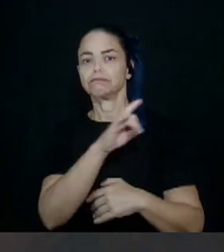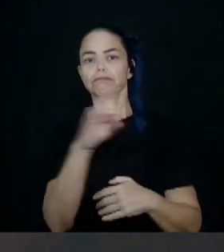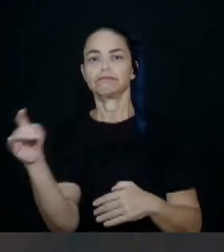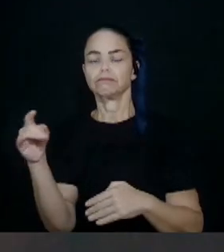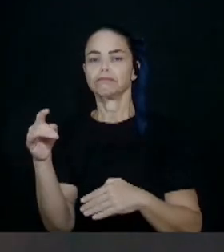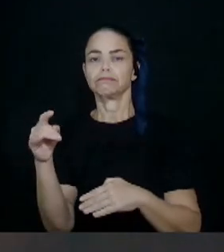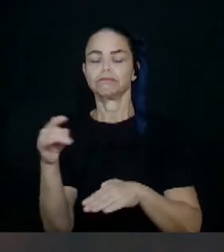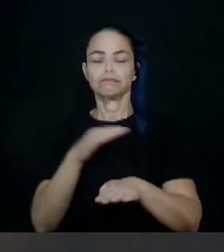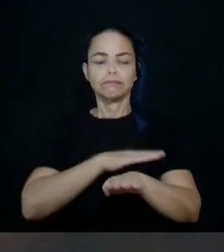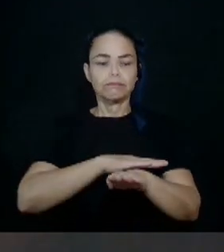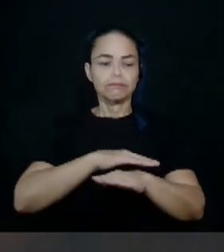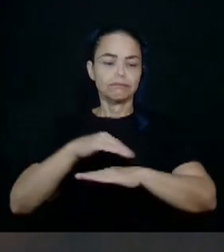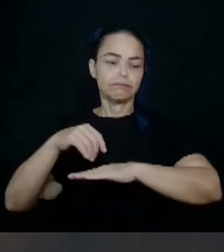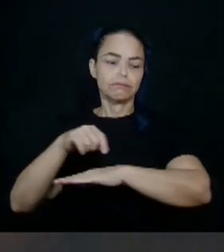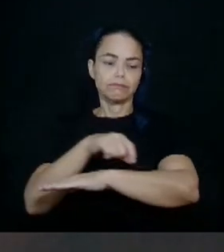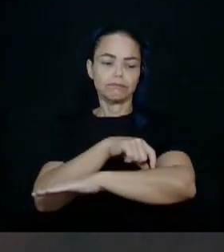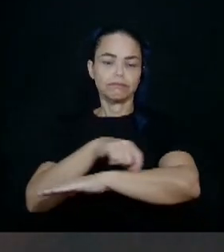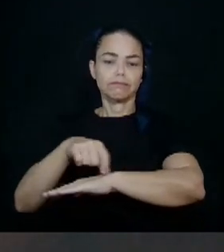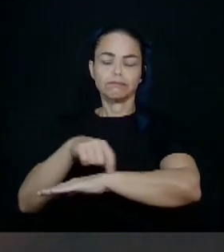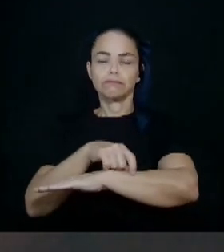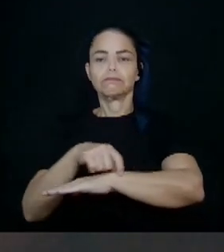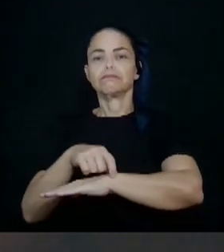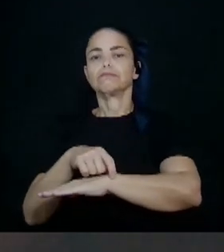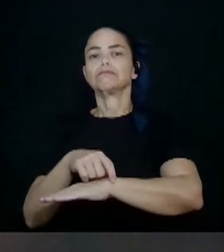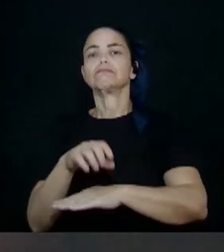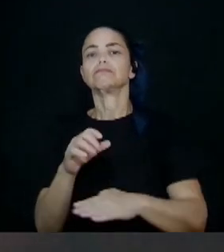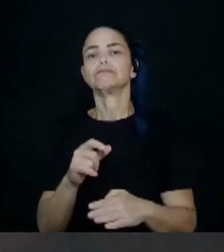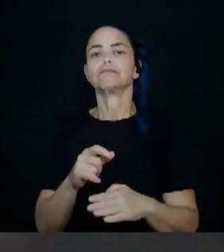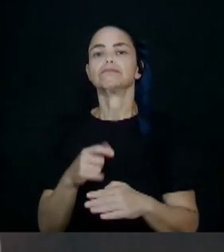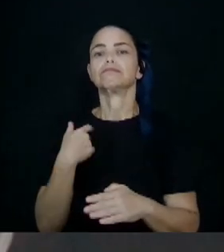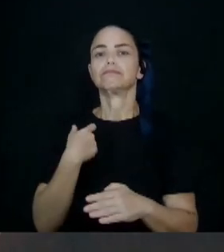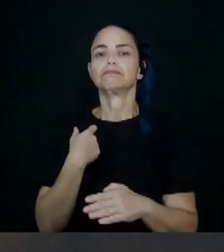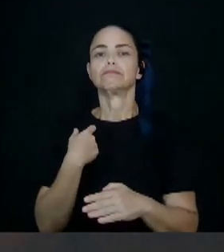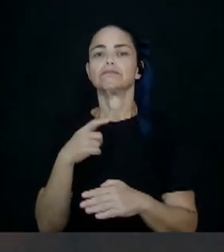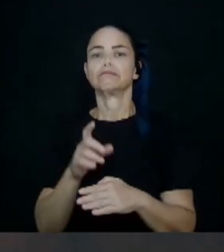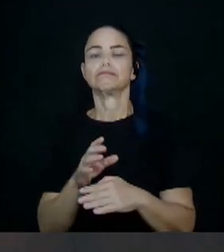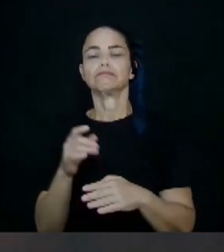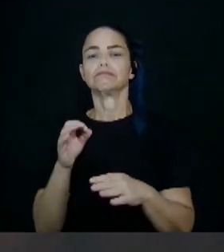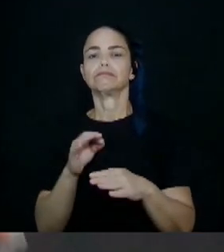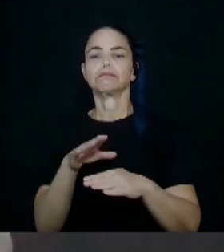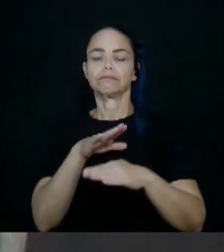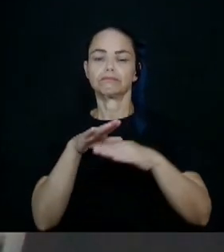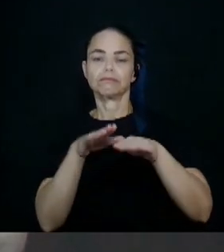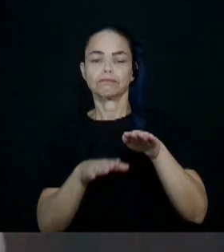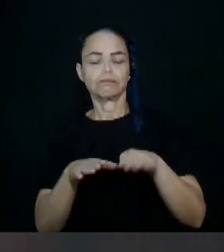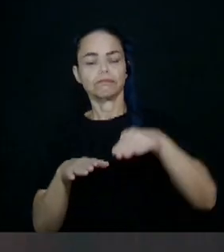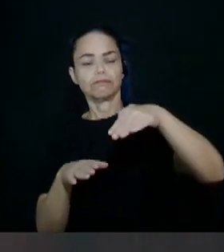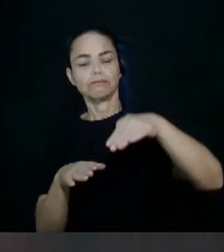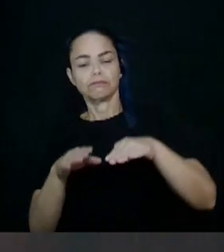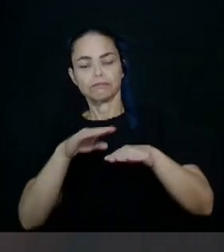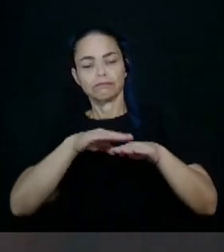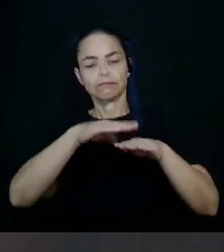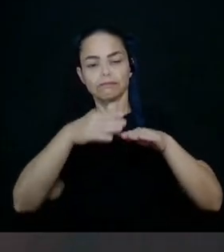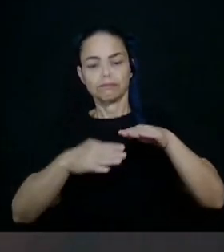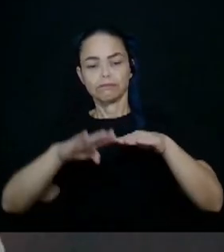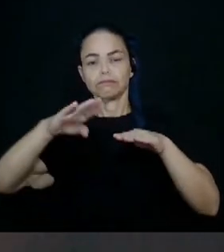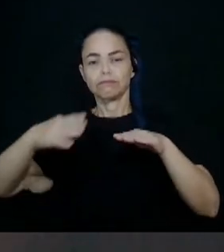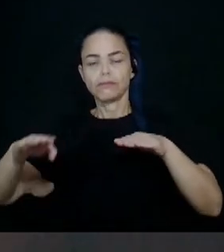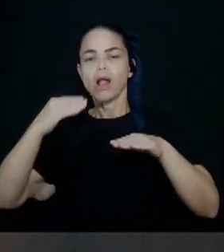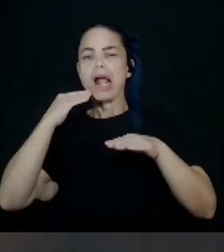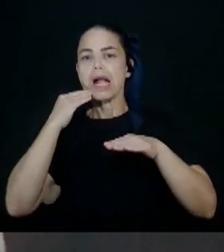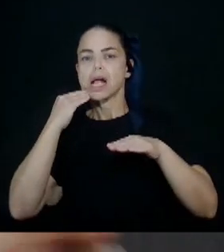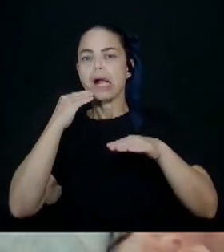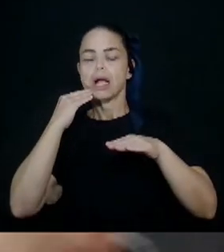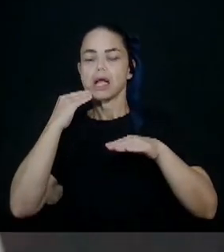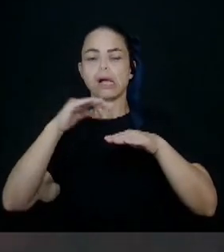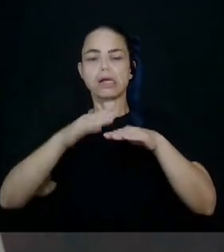seu jeito. Tem até, quer dizer, tem o cara que para em cima ou faz um degrau, porque a minha calçada é diferente da